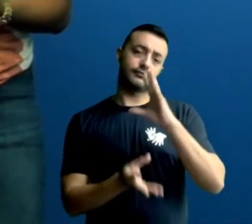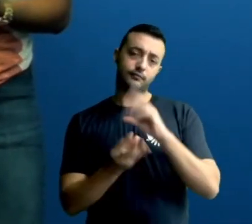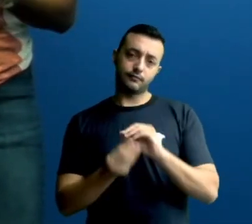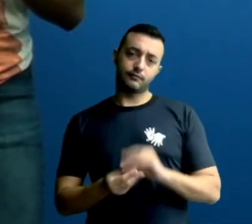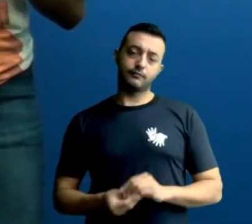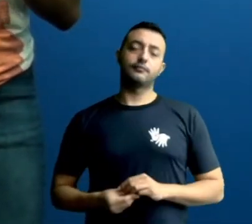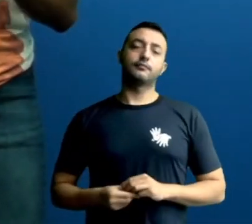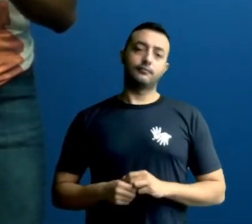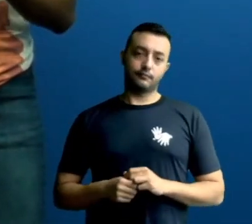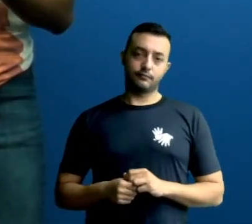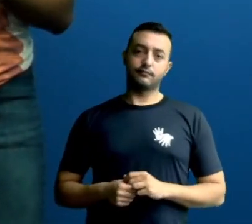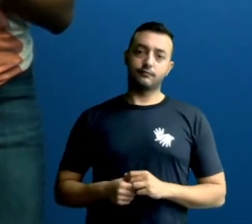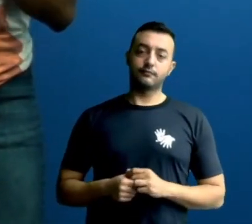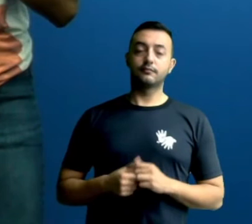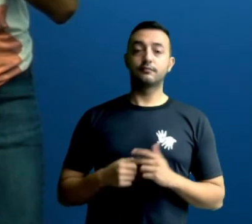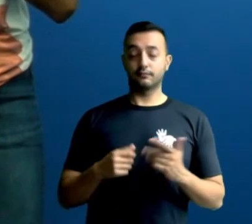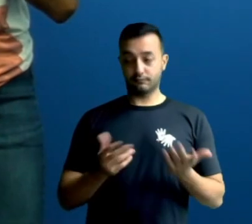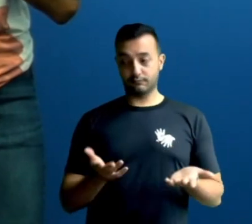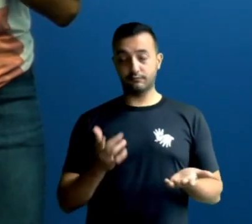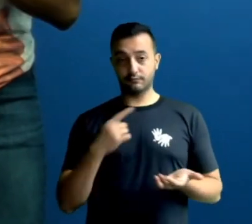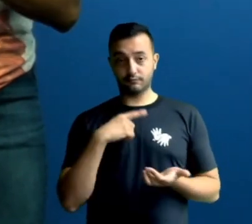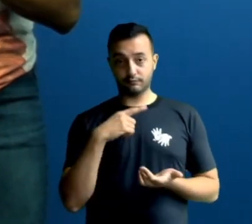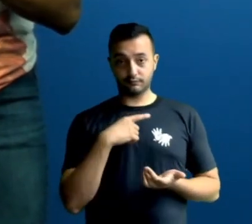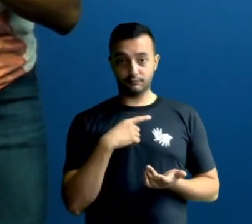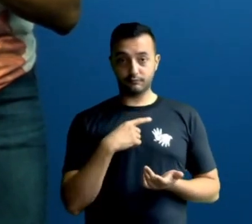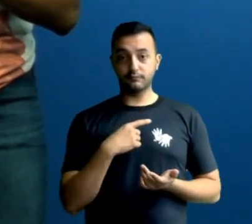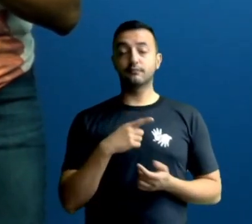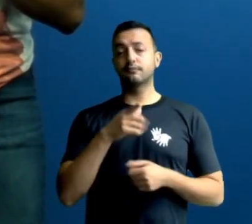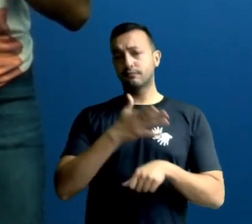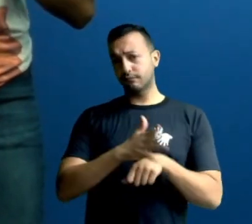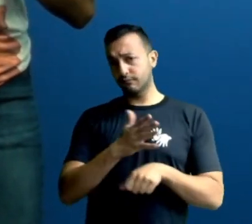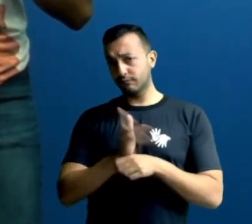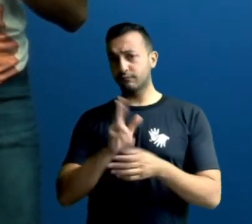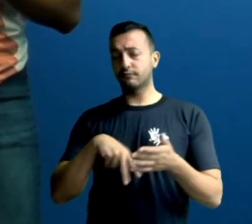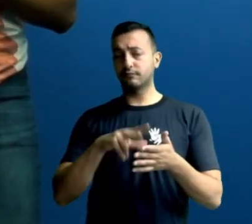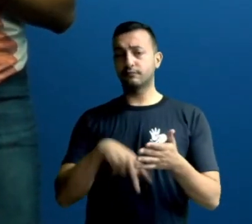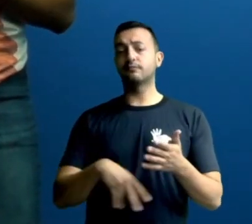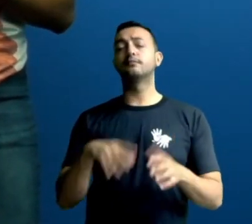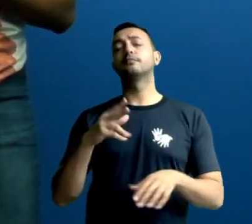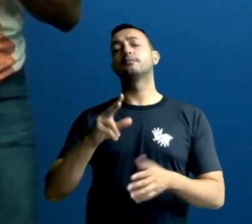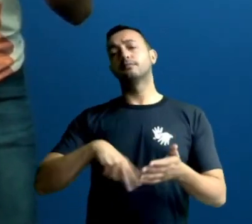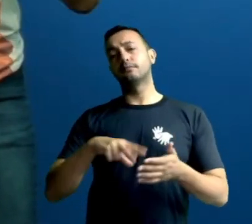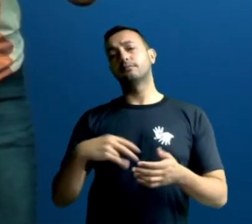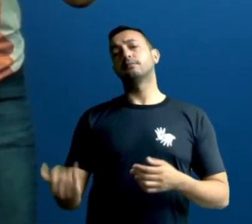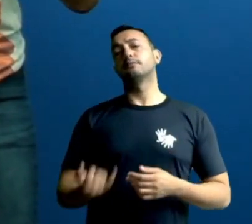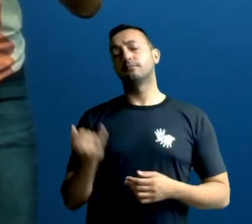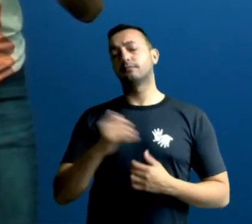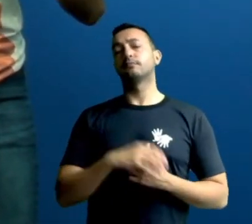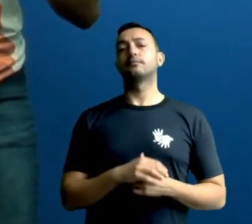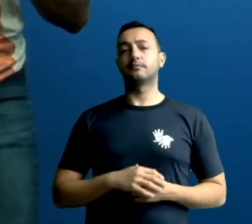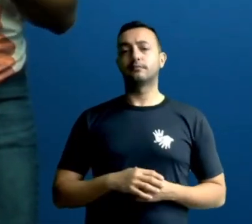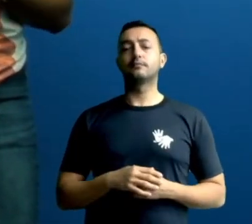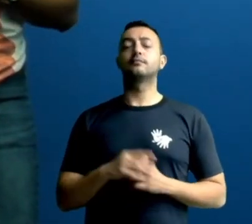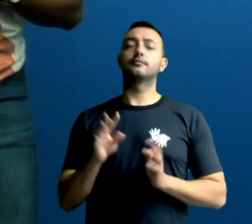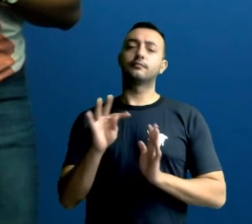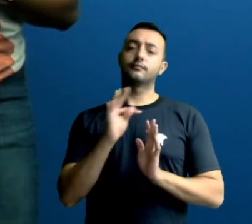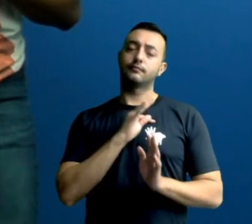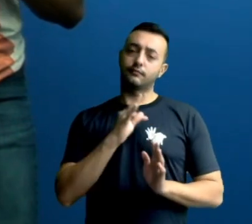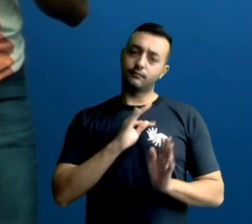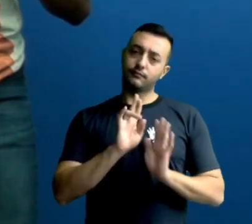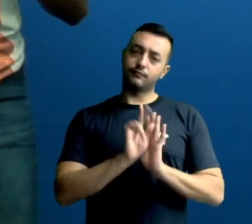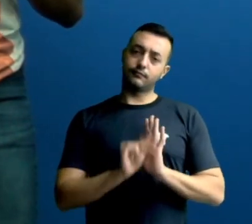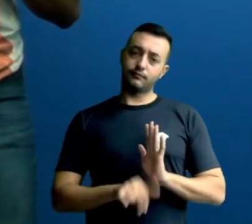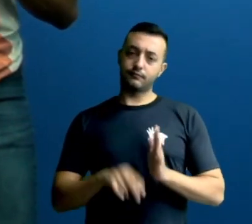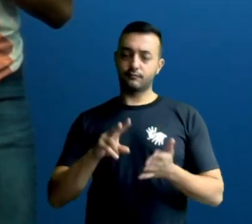né, gente? Passando só, gente, pratica a leitura é essencial. Segue essas técnicas de